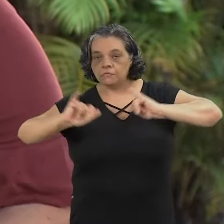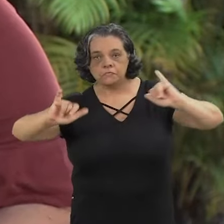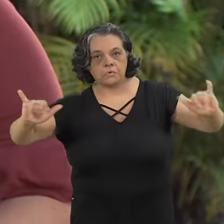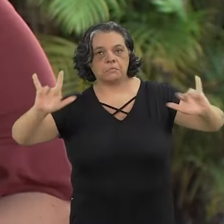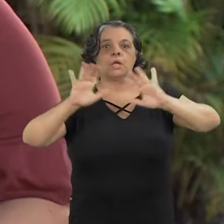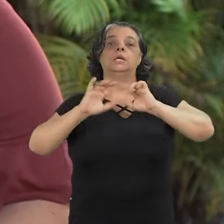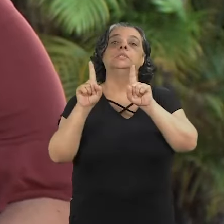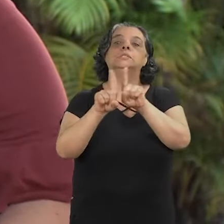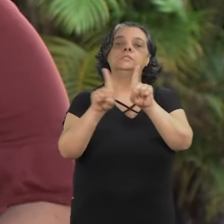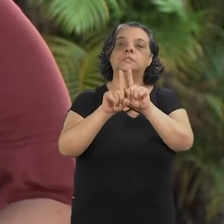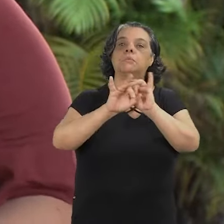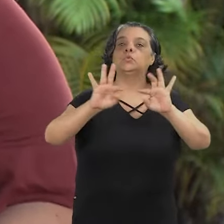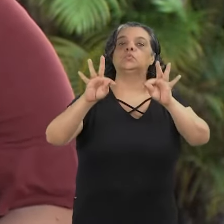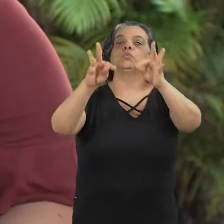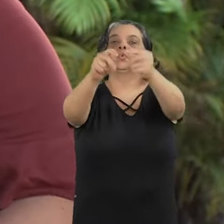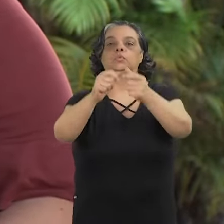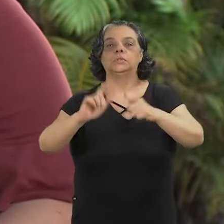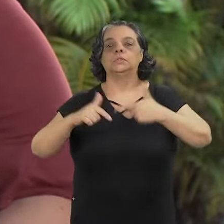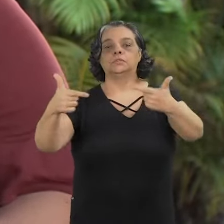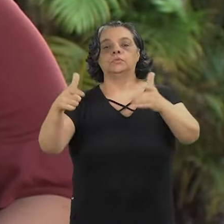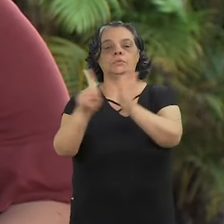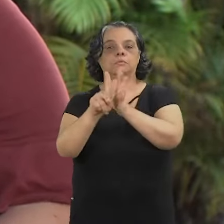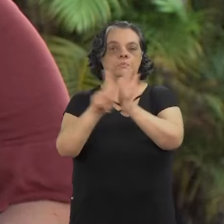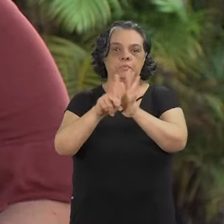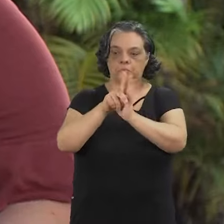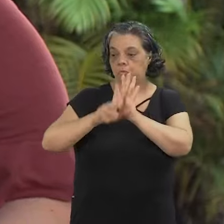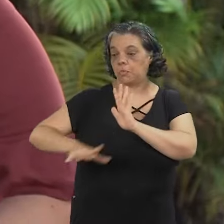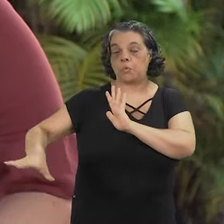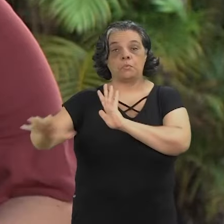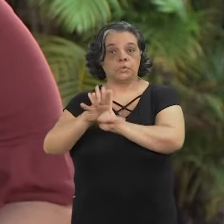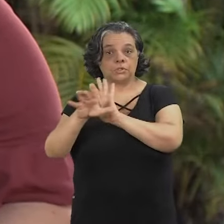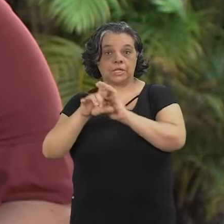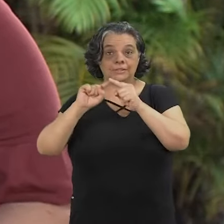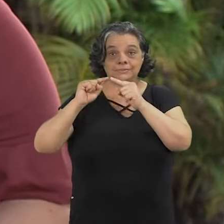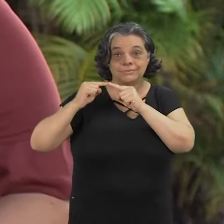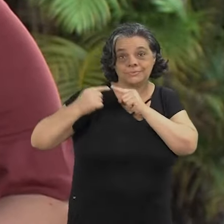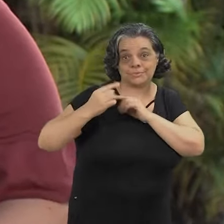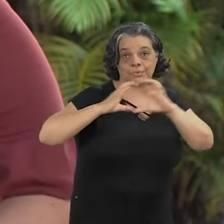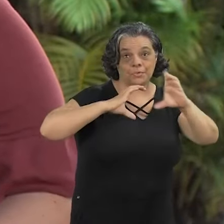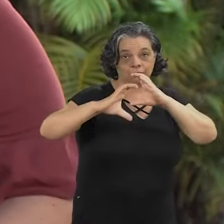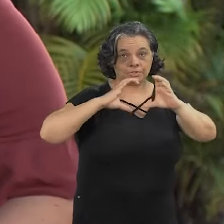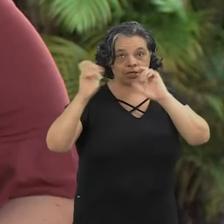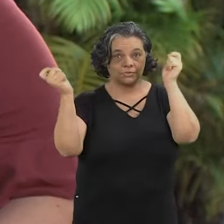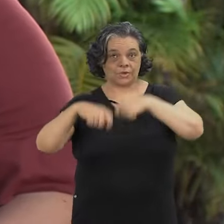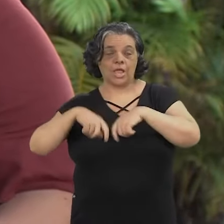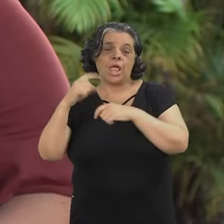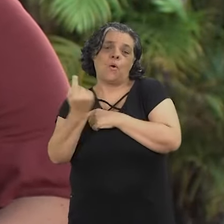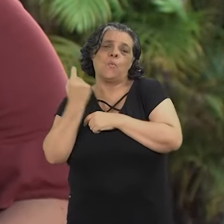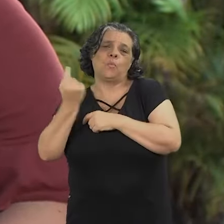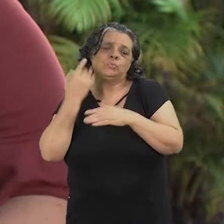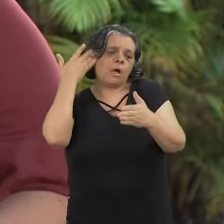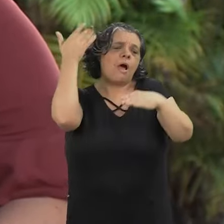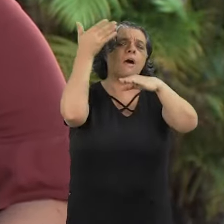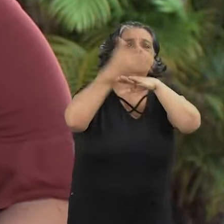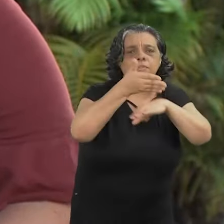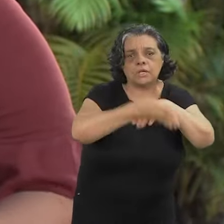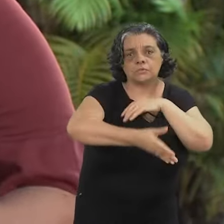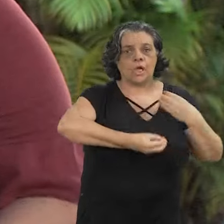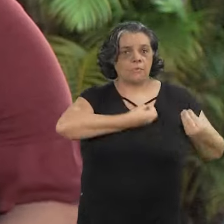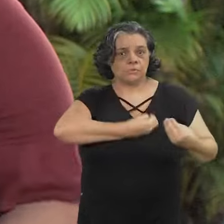informar divulgar e propagar ações das próprias comunidades frequentemente essa forma de comunicação é o único meio de